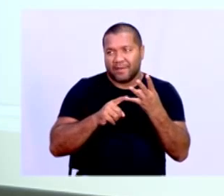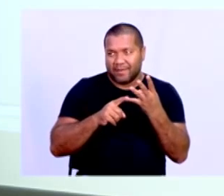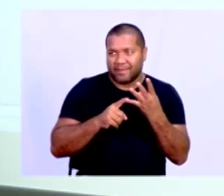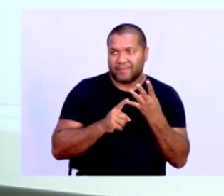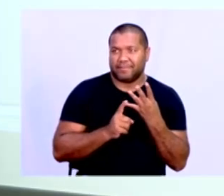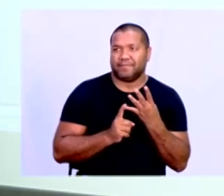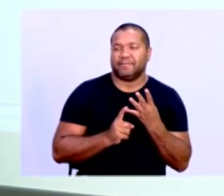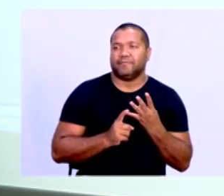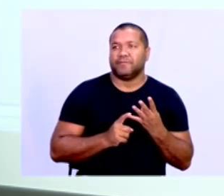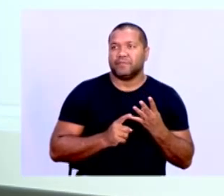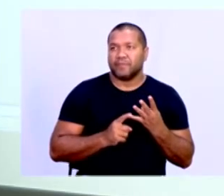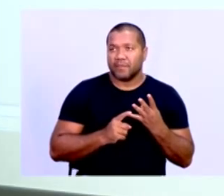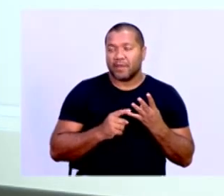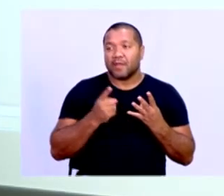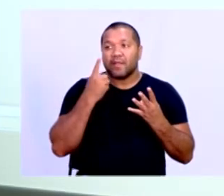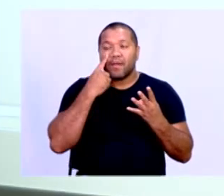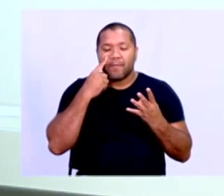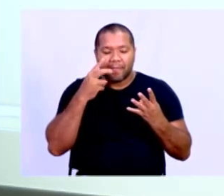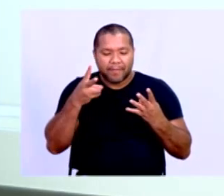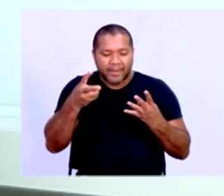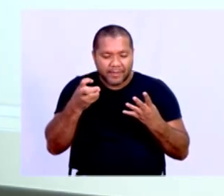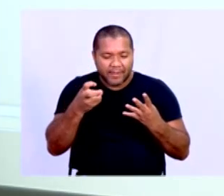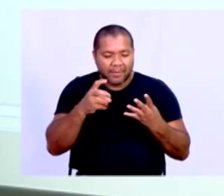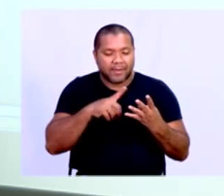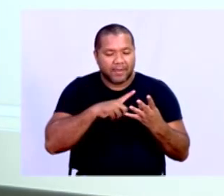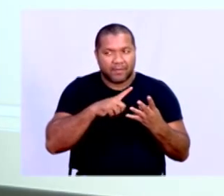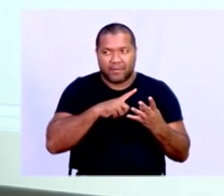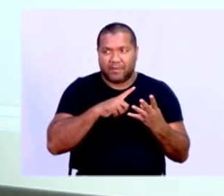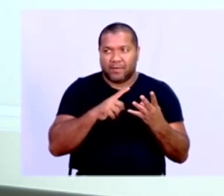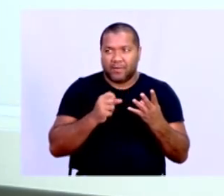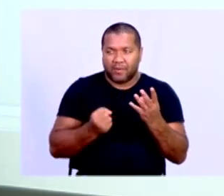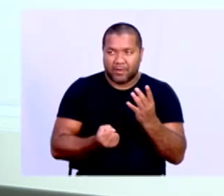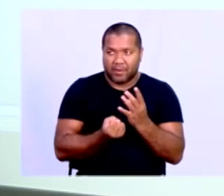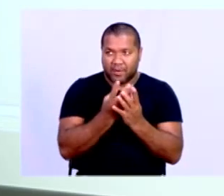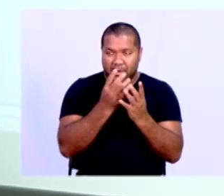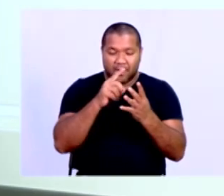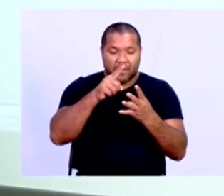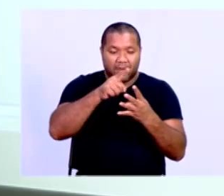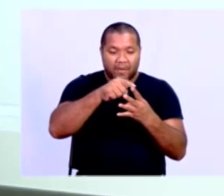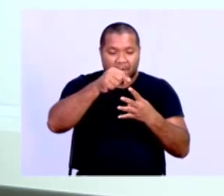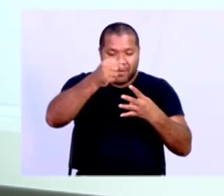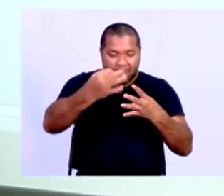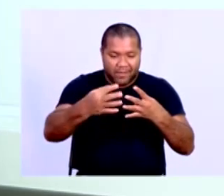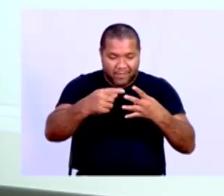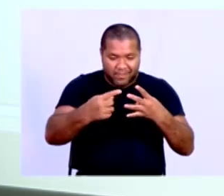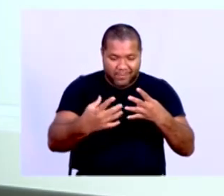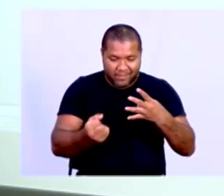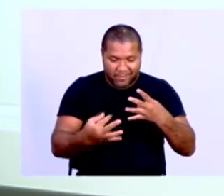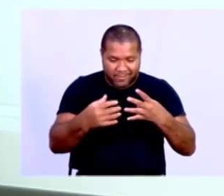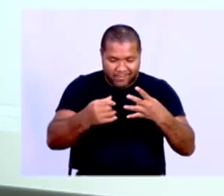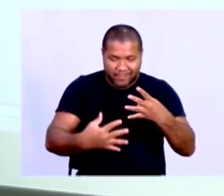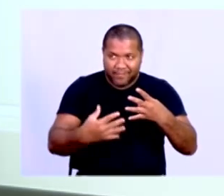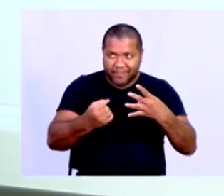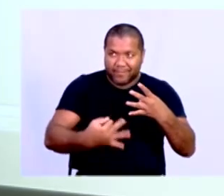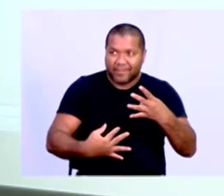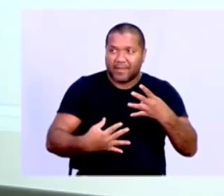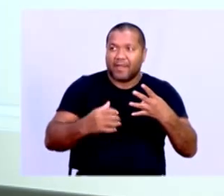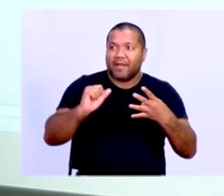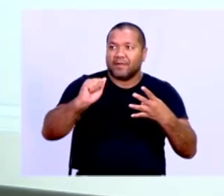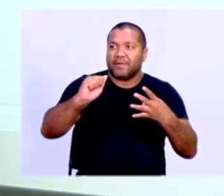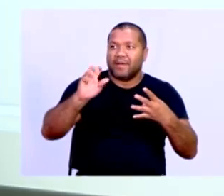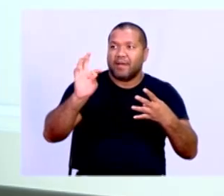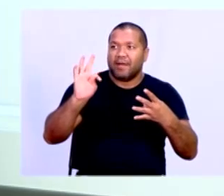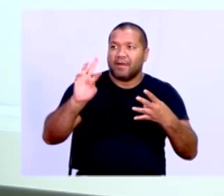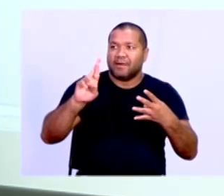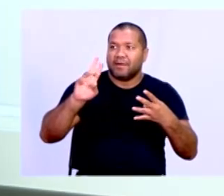é verde. Então, criei aí os meus atributos, que são as características mais marcantes dos